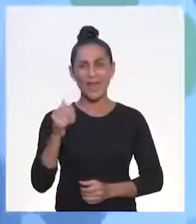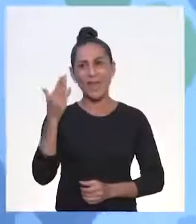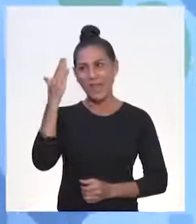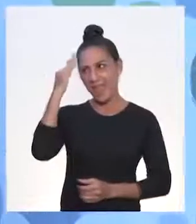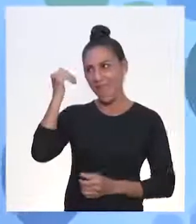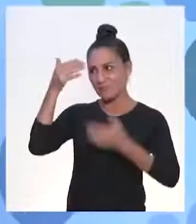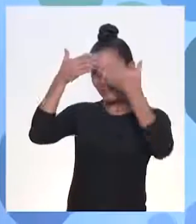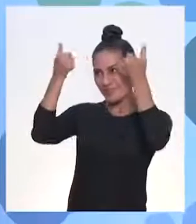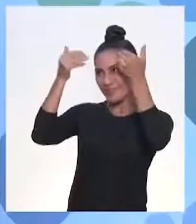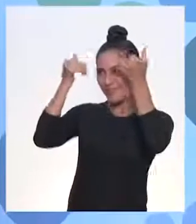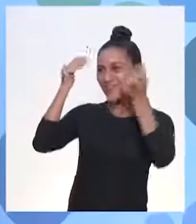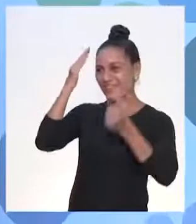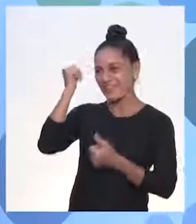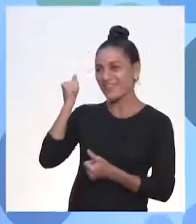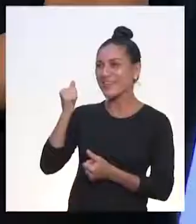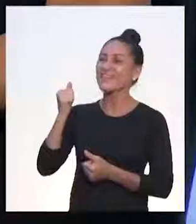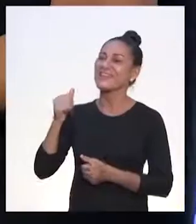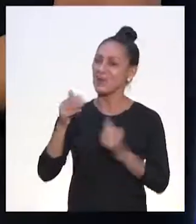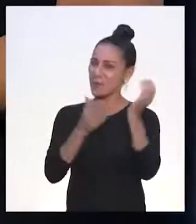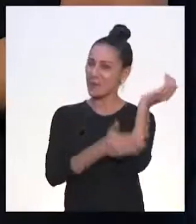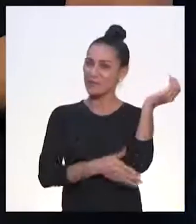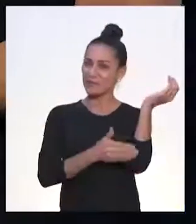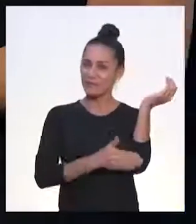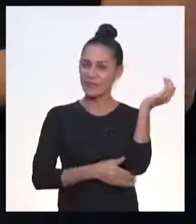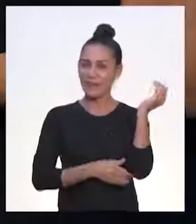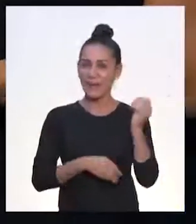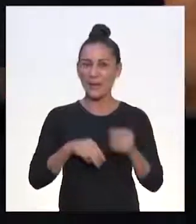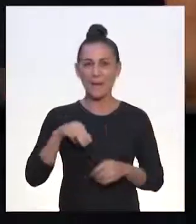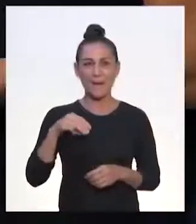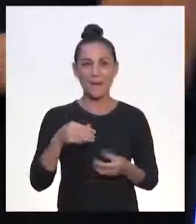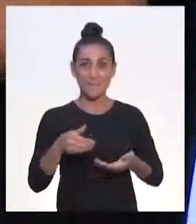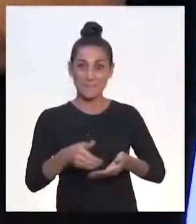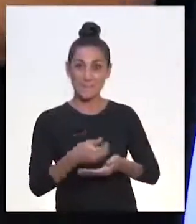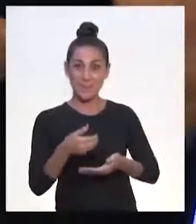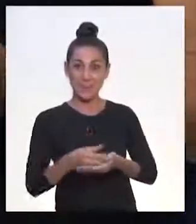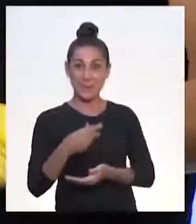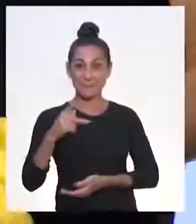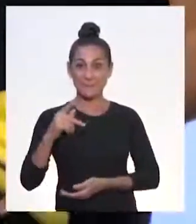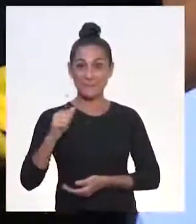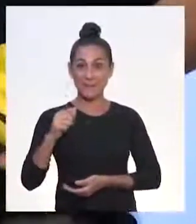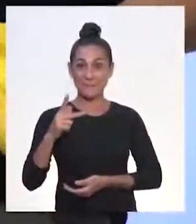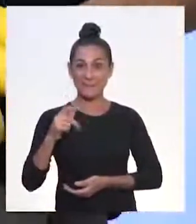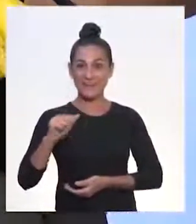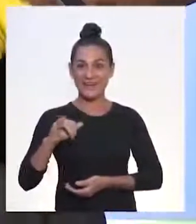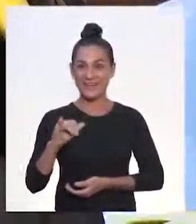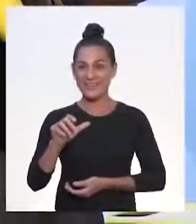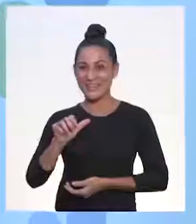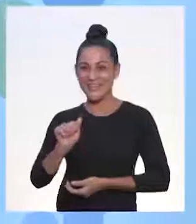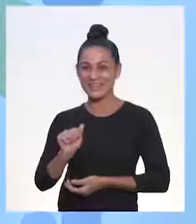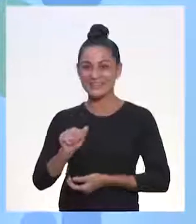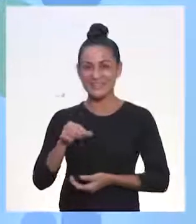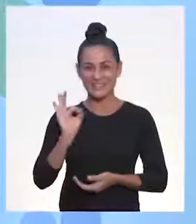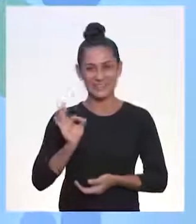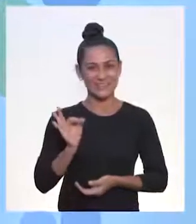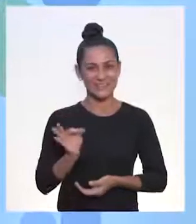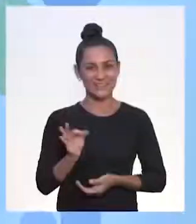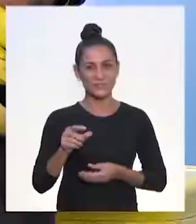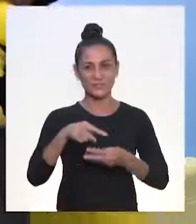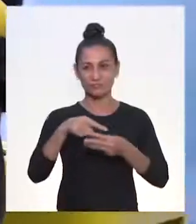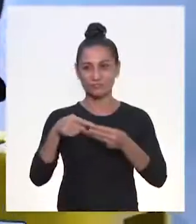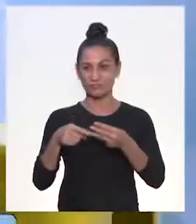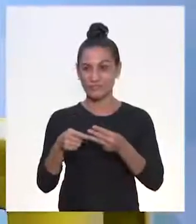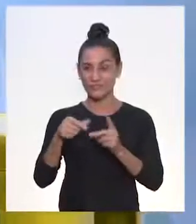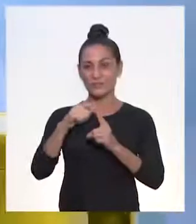tá? Mas porque tem coroa. Mamão é papaya. Mamão é papaya? Certeza. Então tá bom. Três. Então, 3